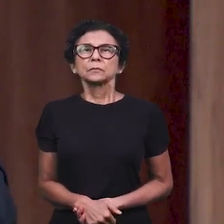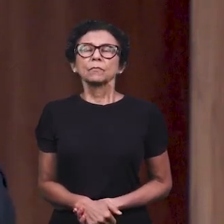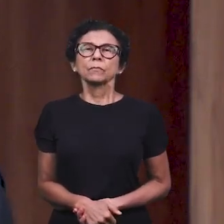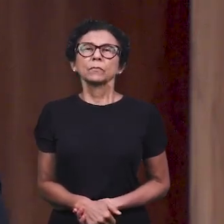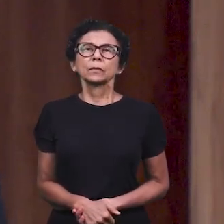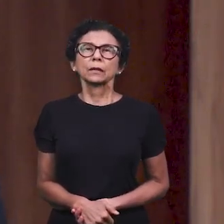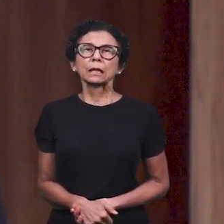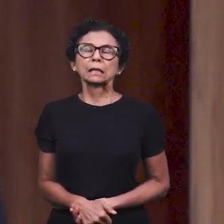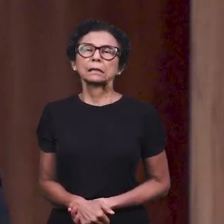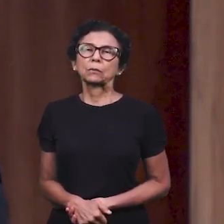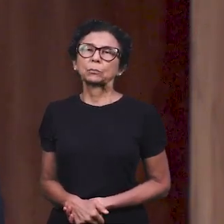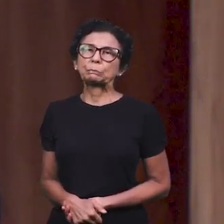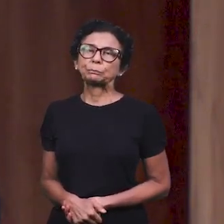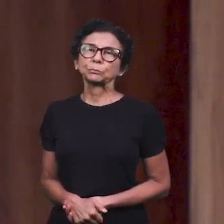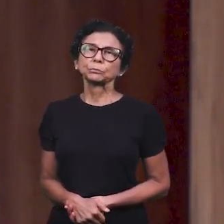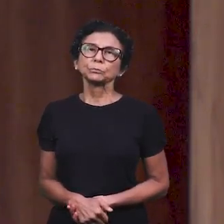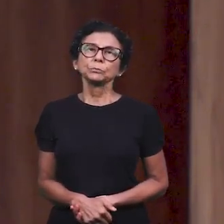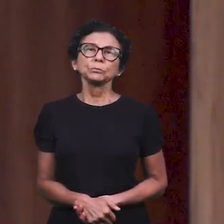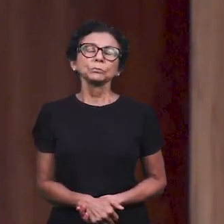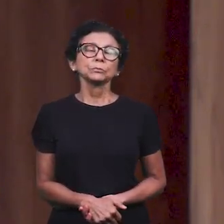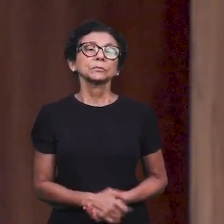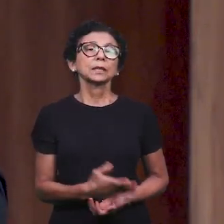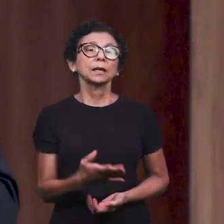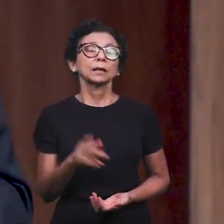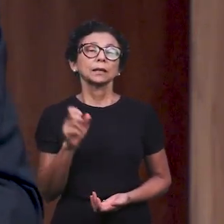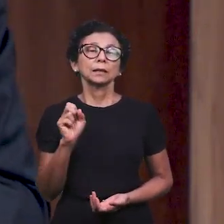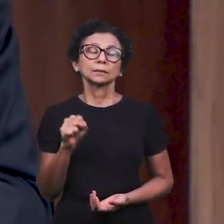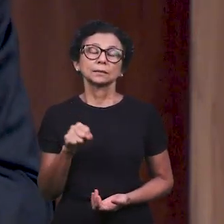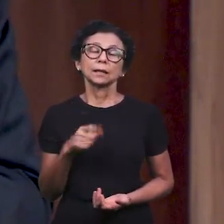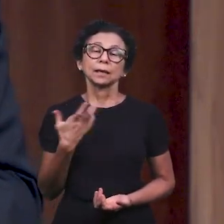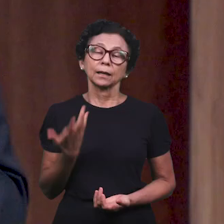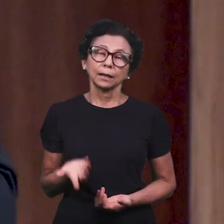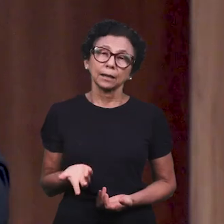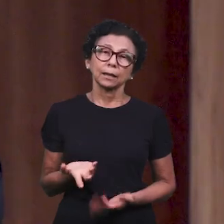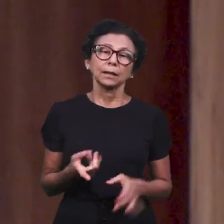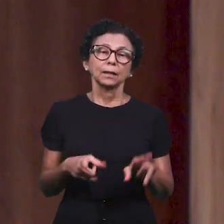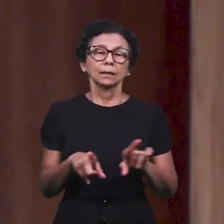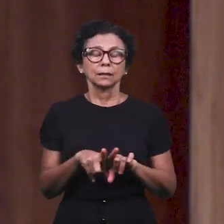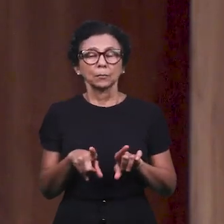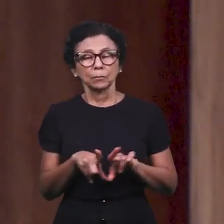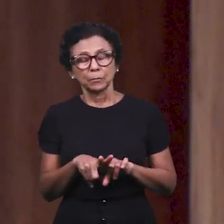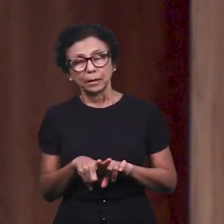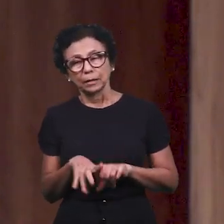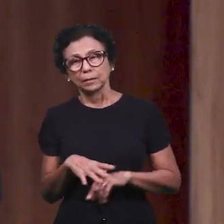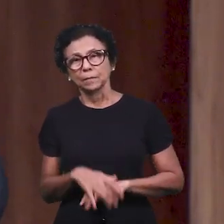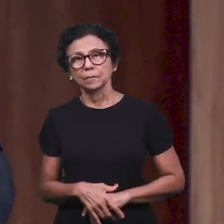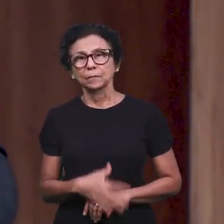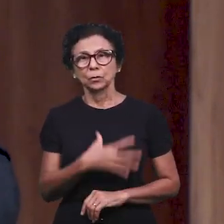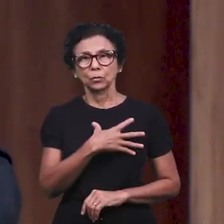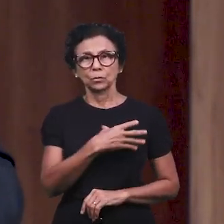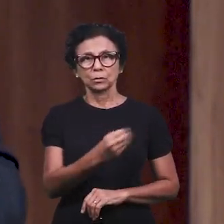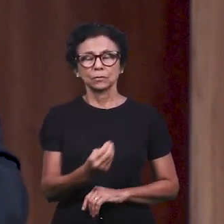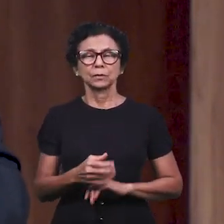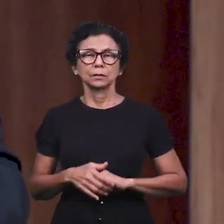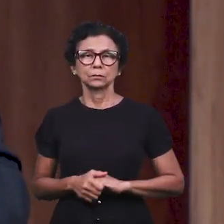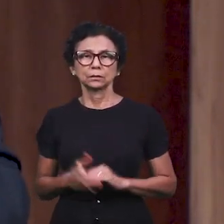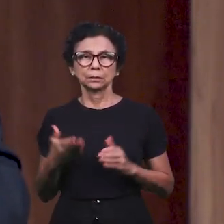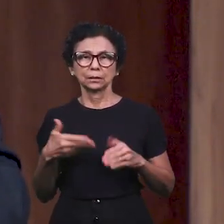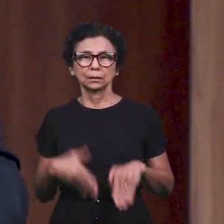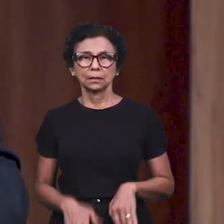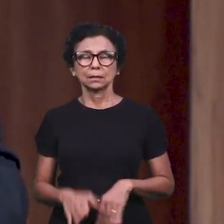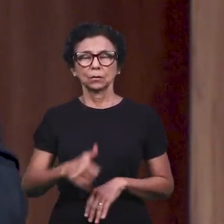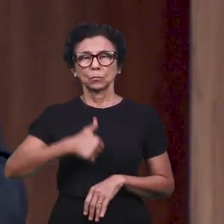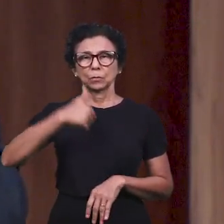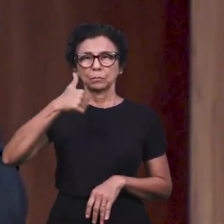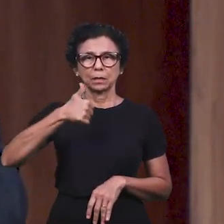Mas, até assim, até fala muito sobre isso, né? Que os filhos mais velhos,